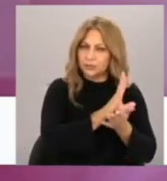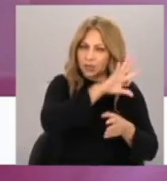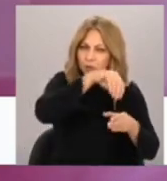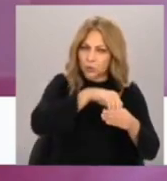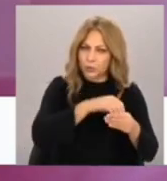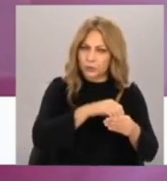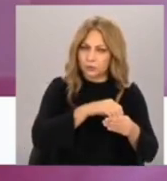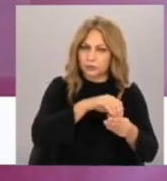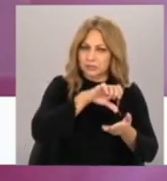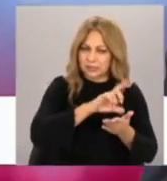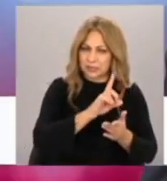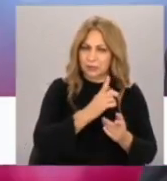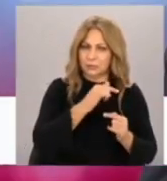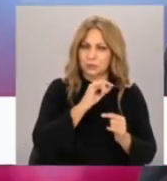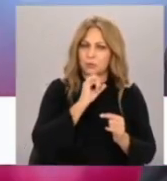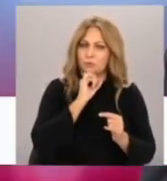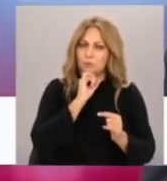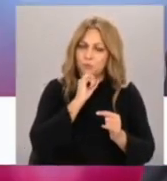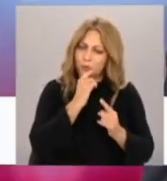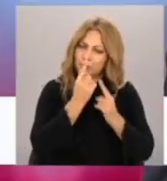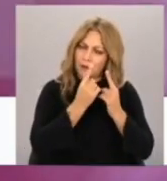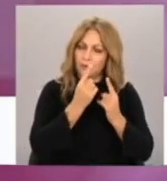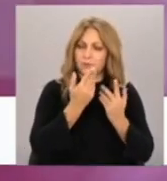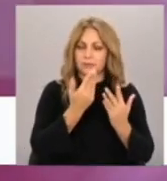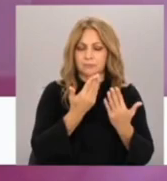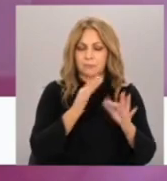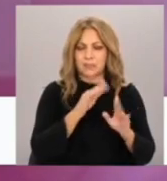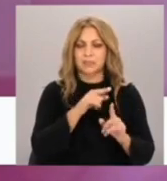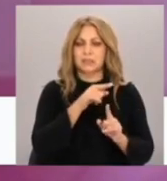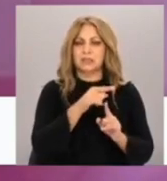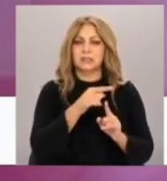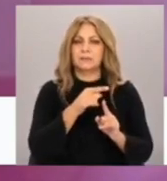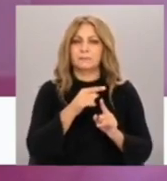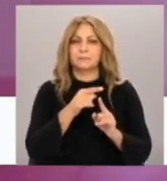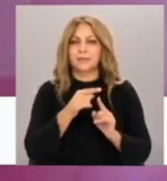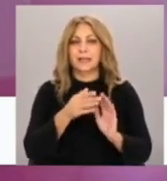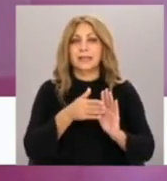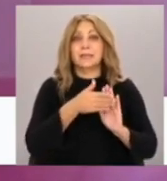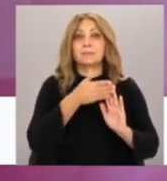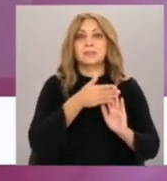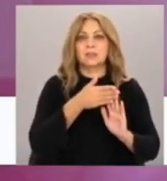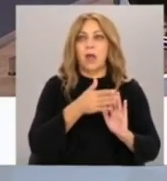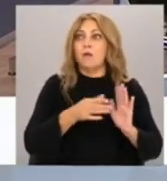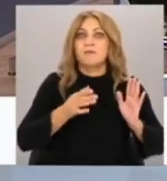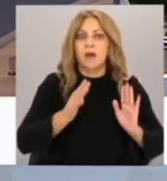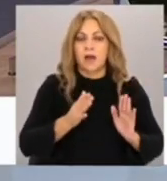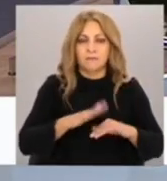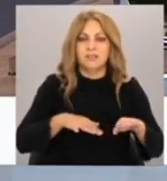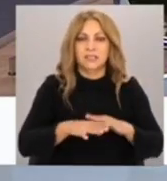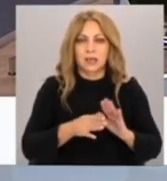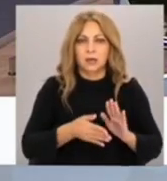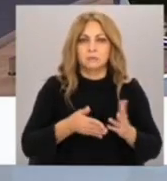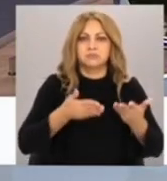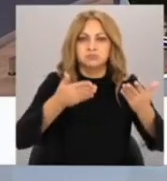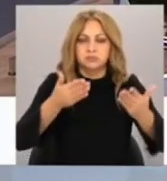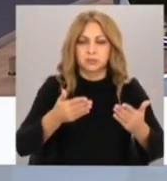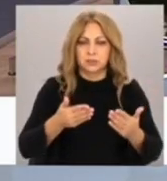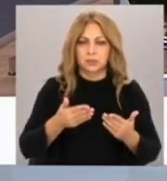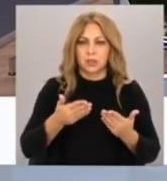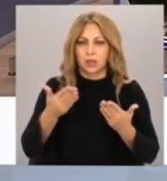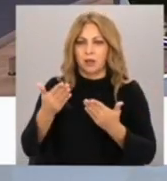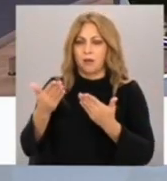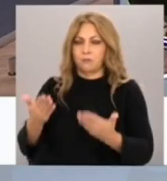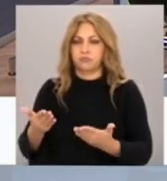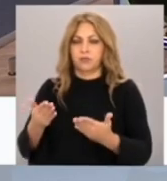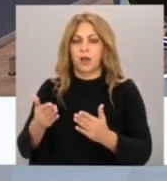centralmente mas onde pode haver livros também usam a noção de emergência alarme tem que fazer alguma coisa para aumentar o peso dos